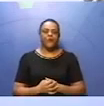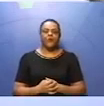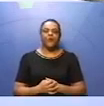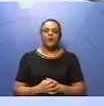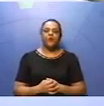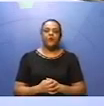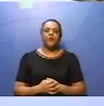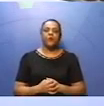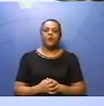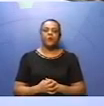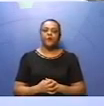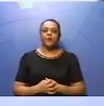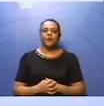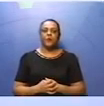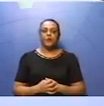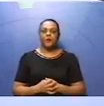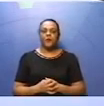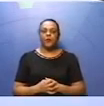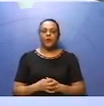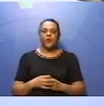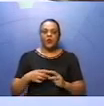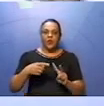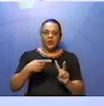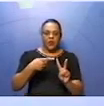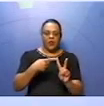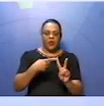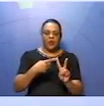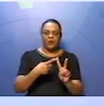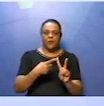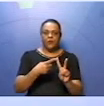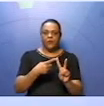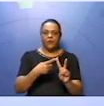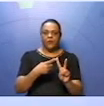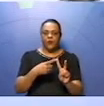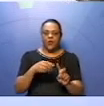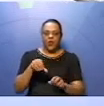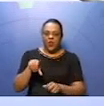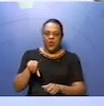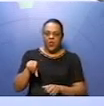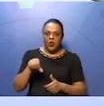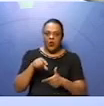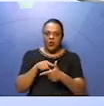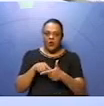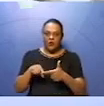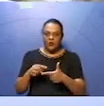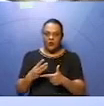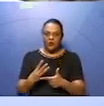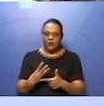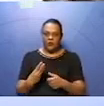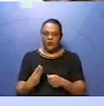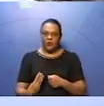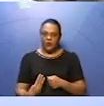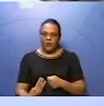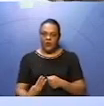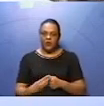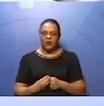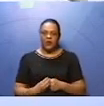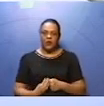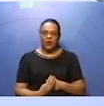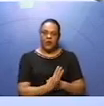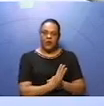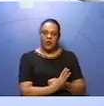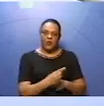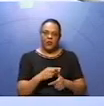3. E aqui está o resultado da conta, ó. 9 dividido por 3 dá 3. 3 dividido